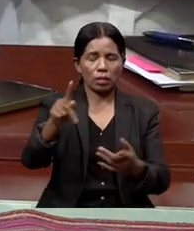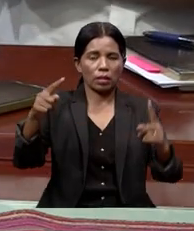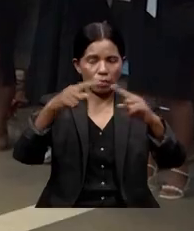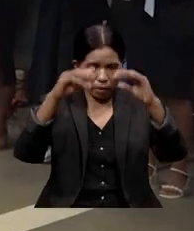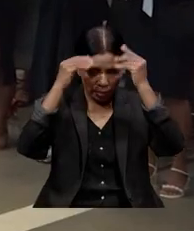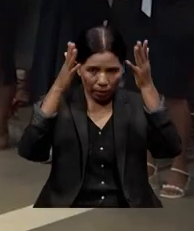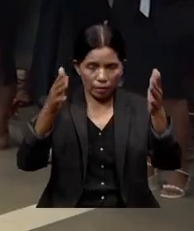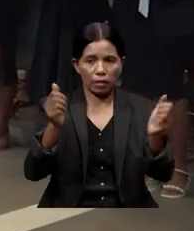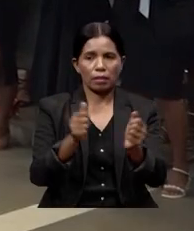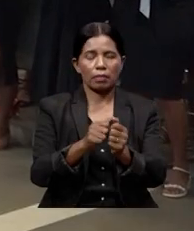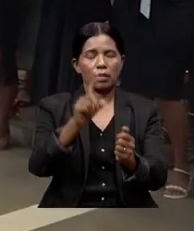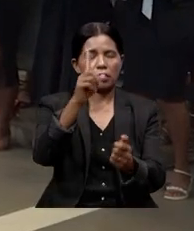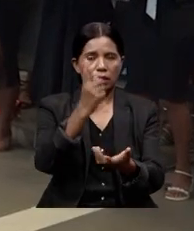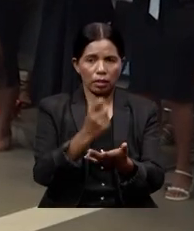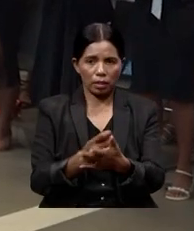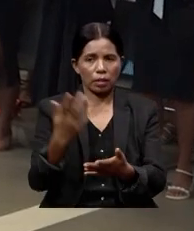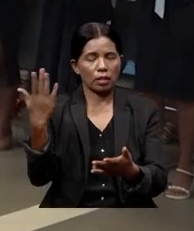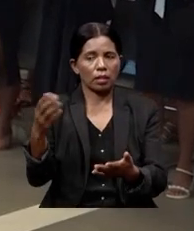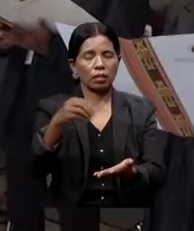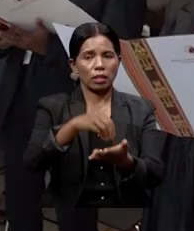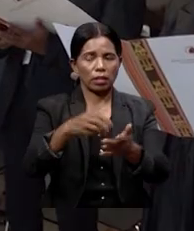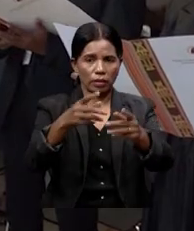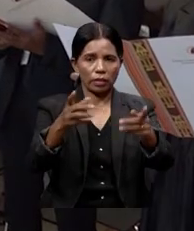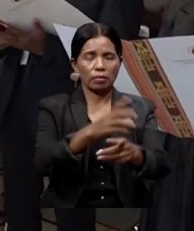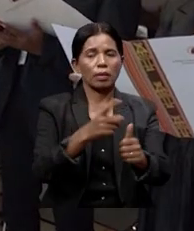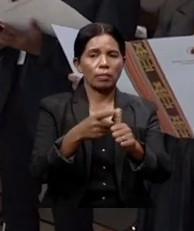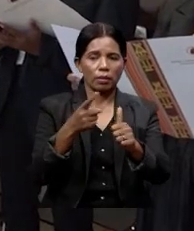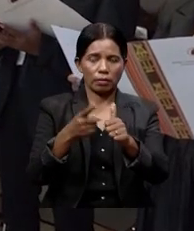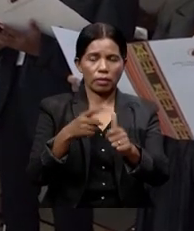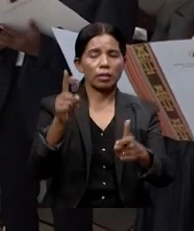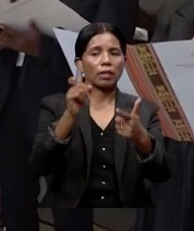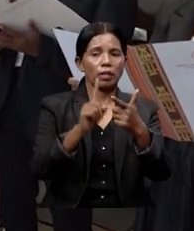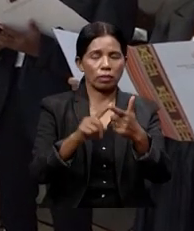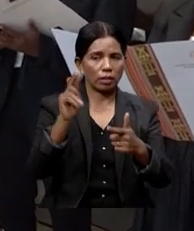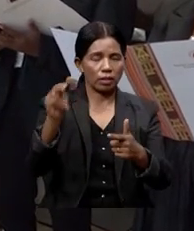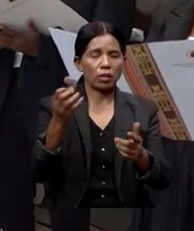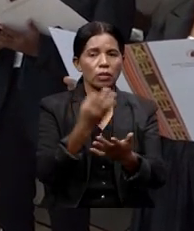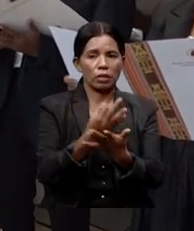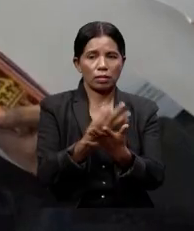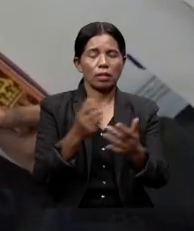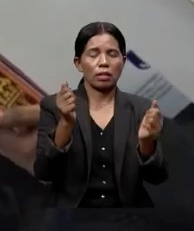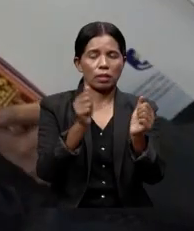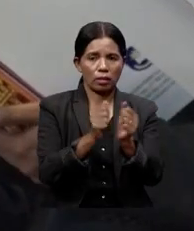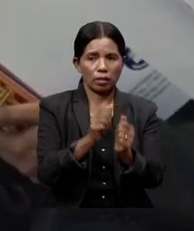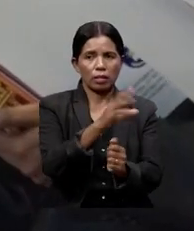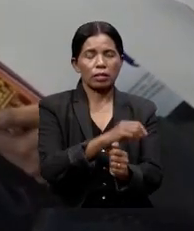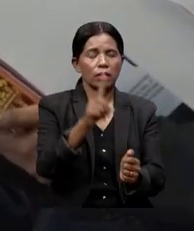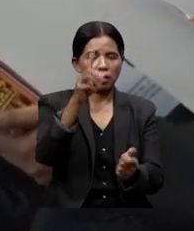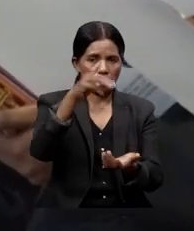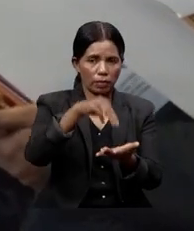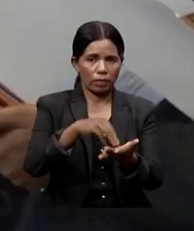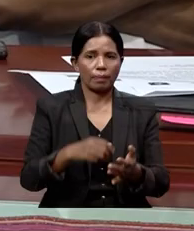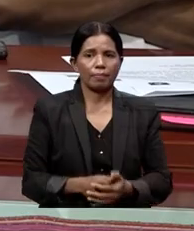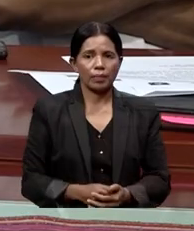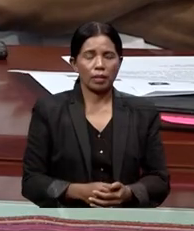professor contratado Rihun Ida Resin ne be coloca ia fase da huluk no fase da ruak nian, o total orçamento hamutuk toko ni da Resin.